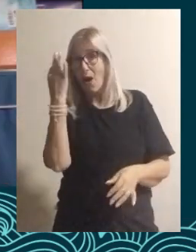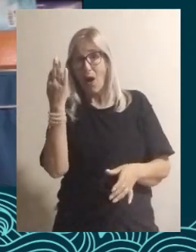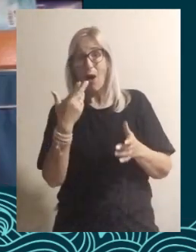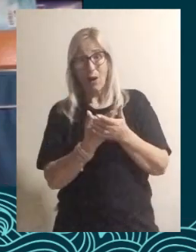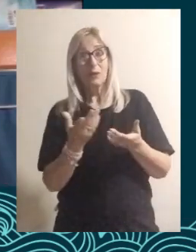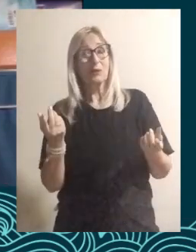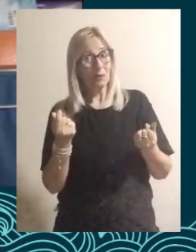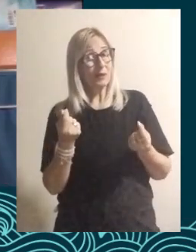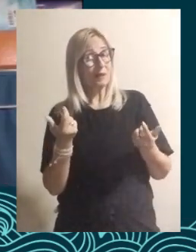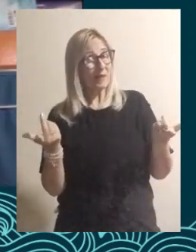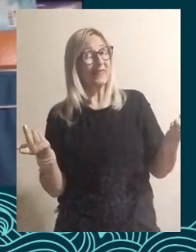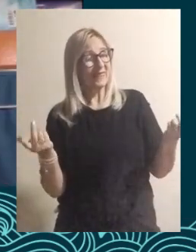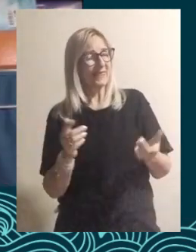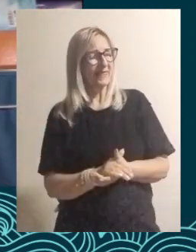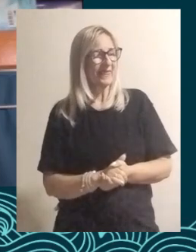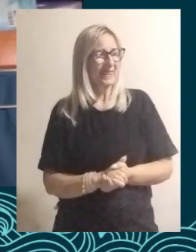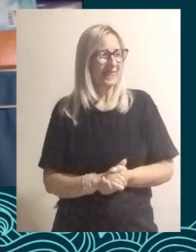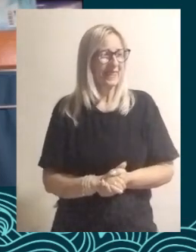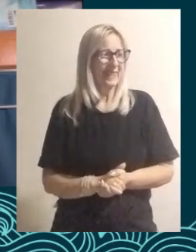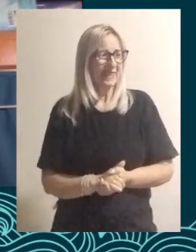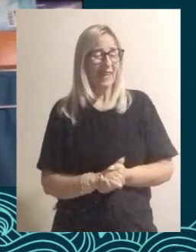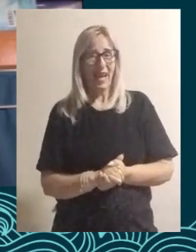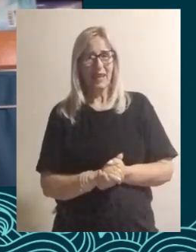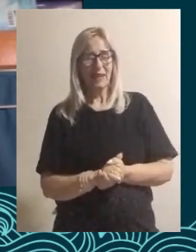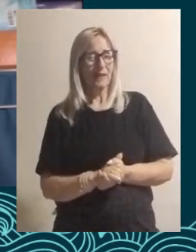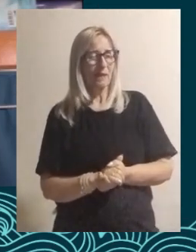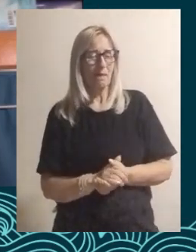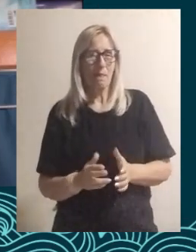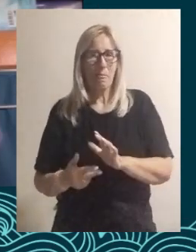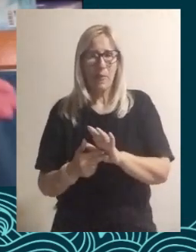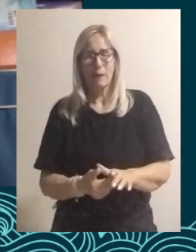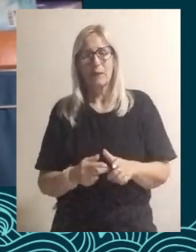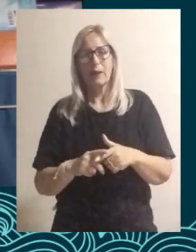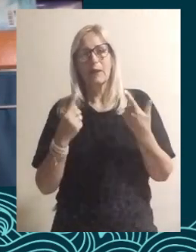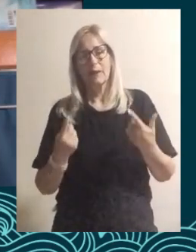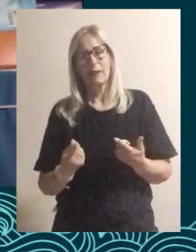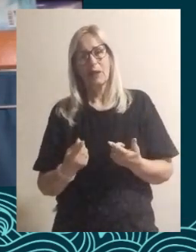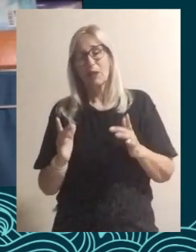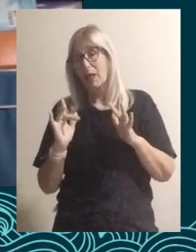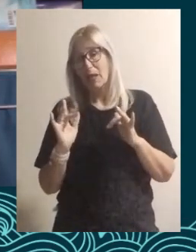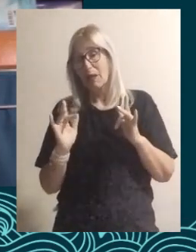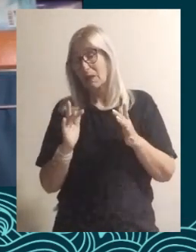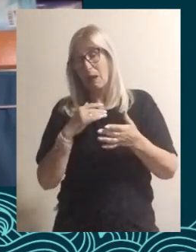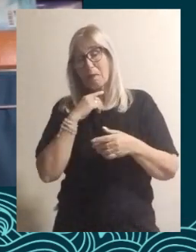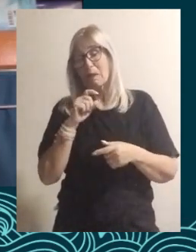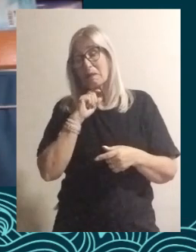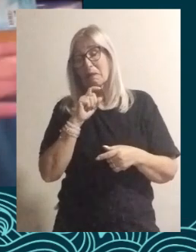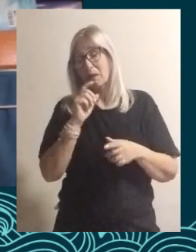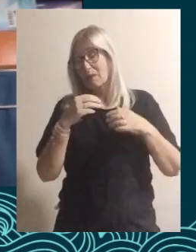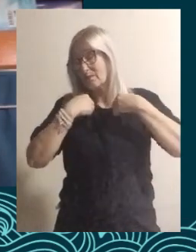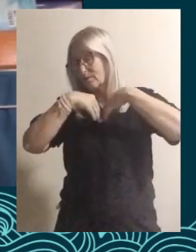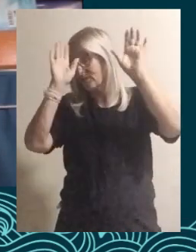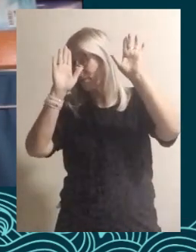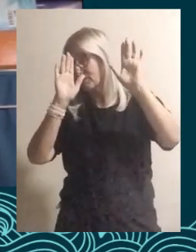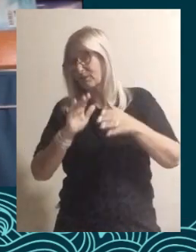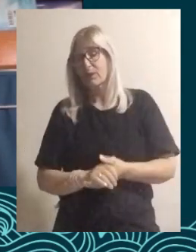Então vai ser ótimo também para minha vida financeira aqui, porque assim eu não tenho esse gasto a mais. Como eu não tinha um namorado, eu também não